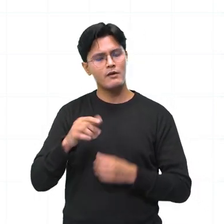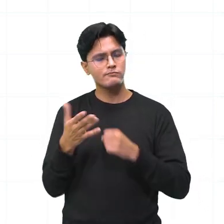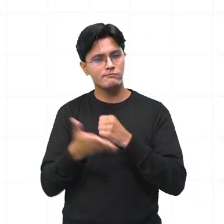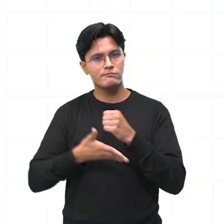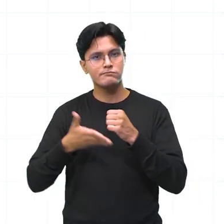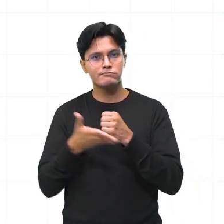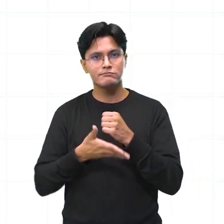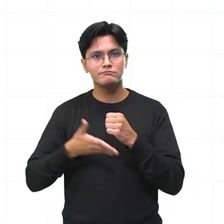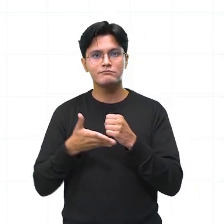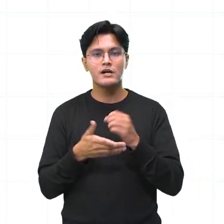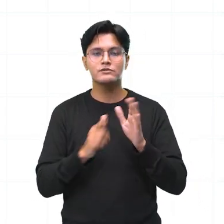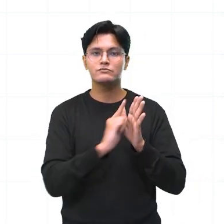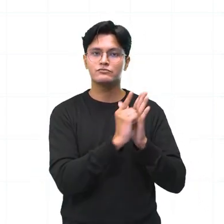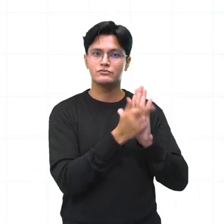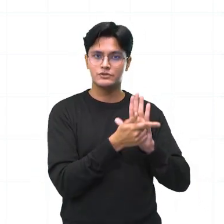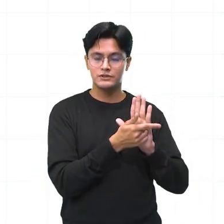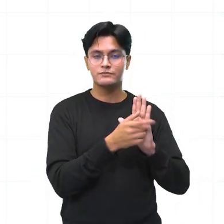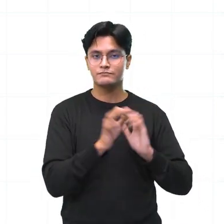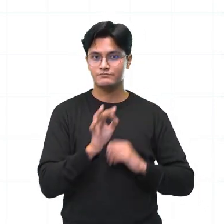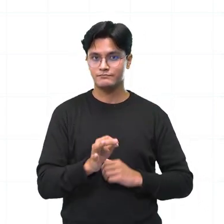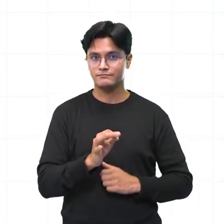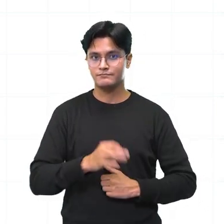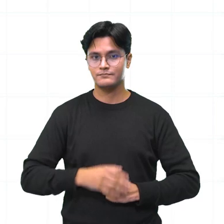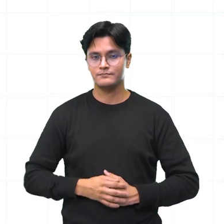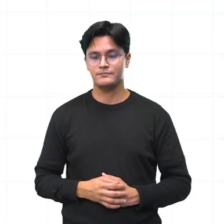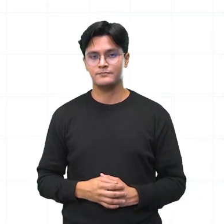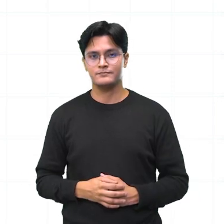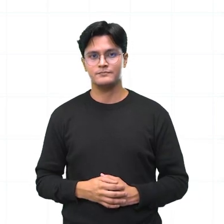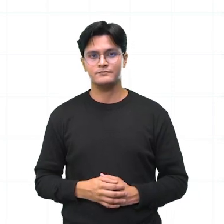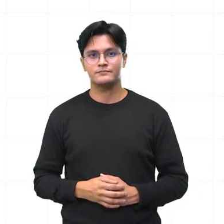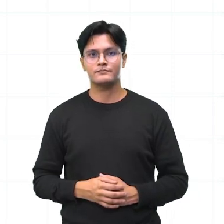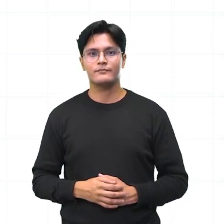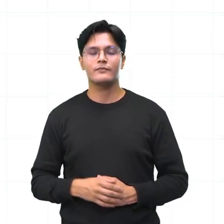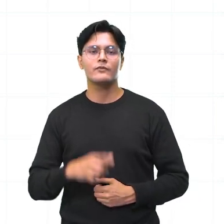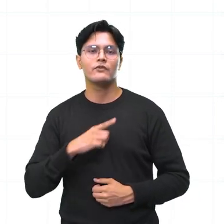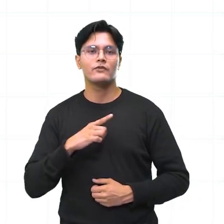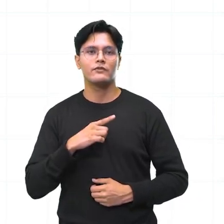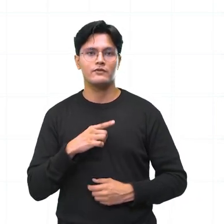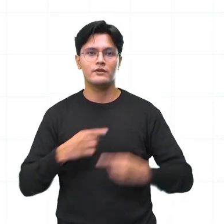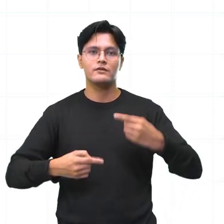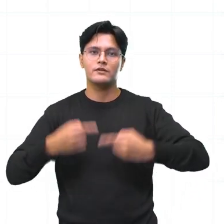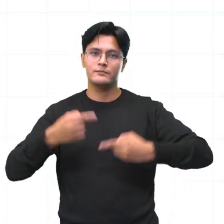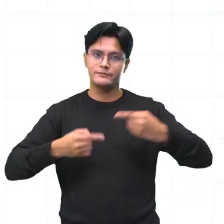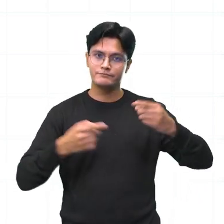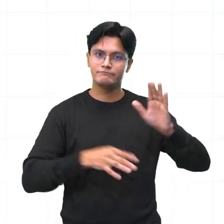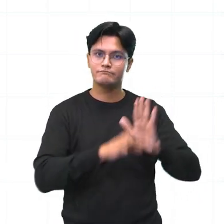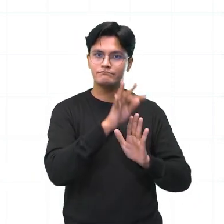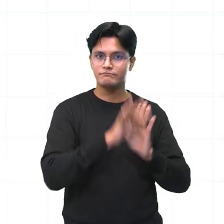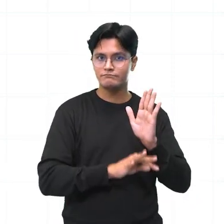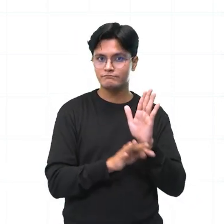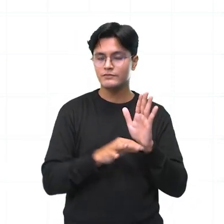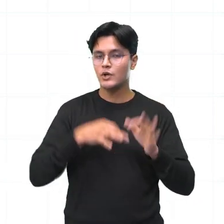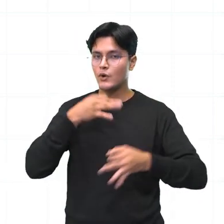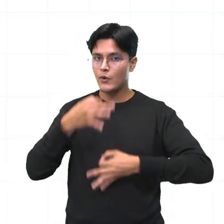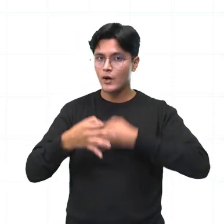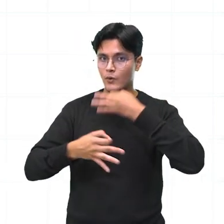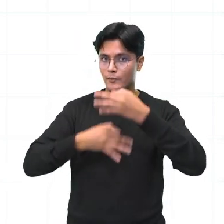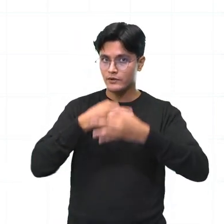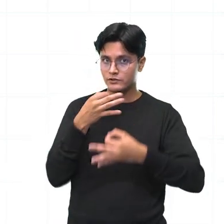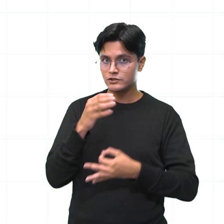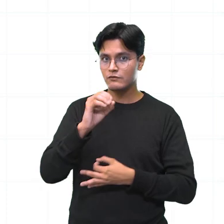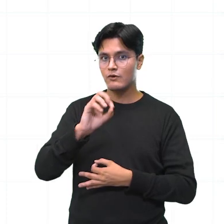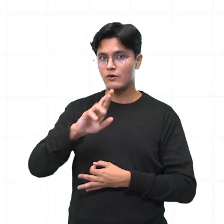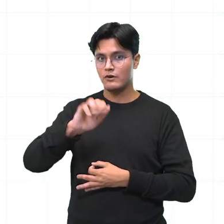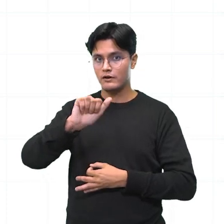básico desse gênero, tá bom? Temos o debate, é um texto argumentativo oral, que é a partir da